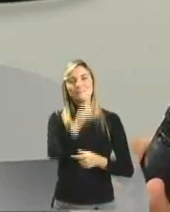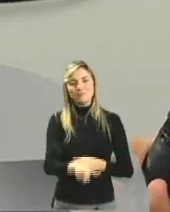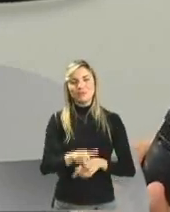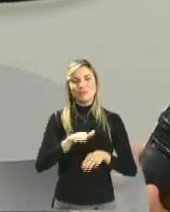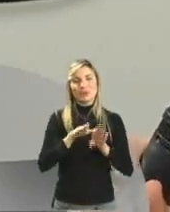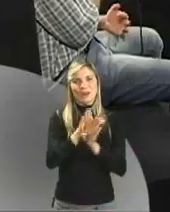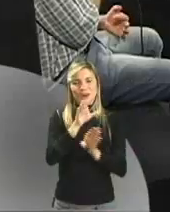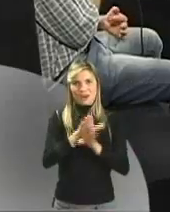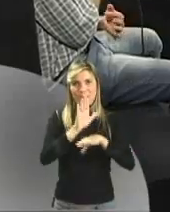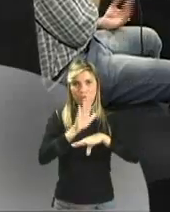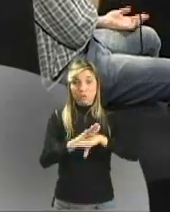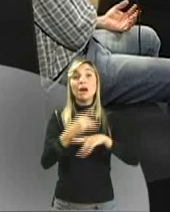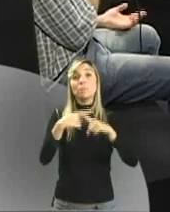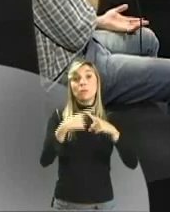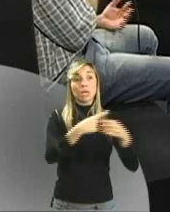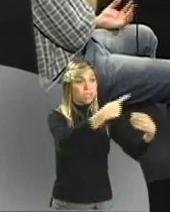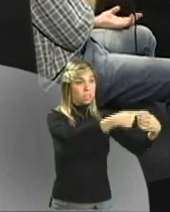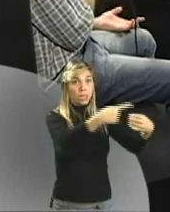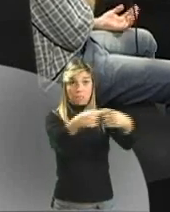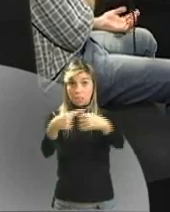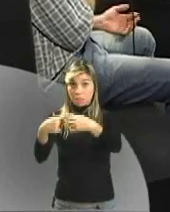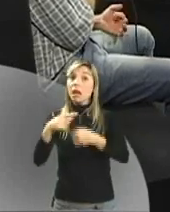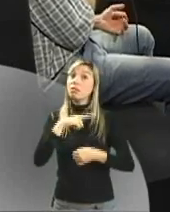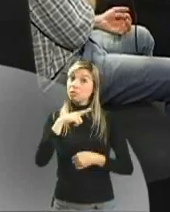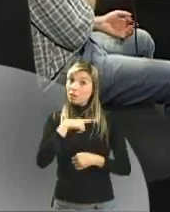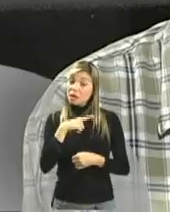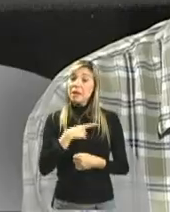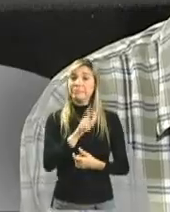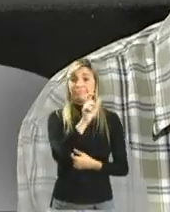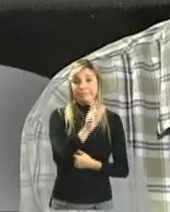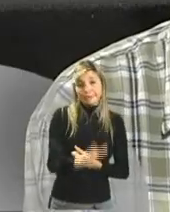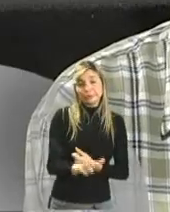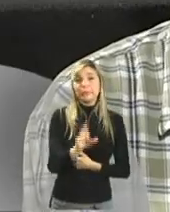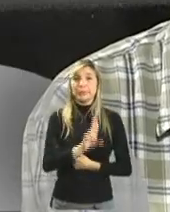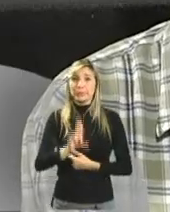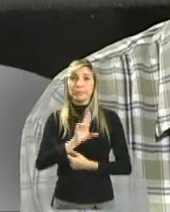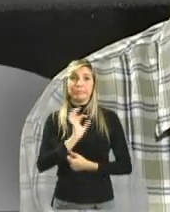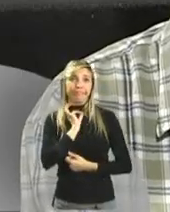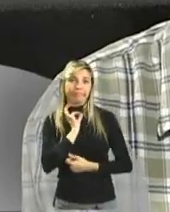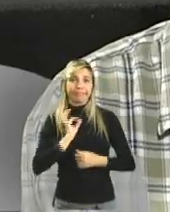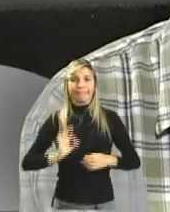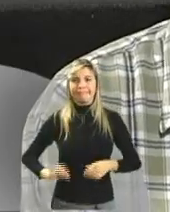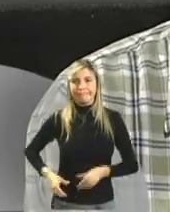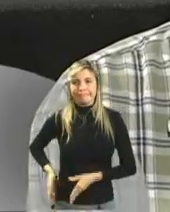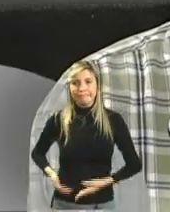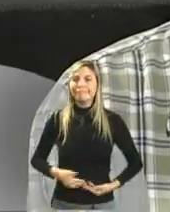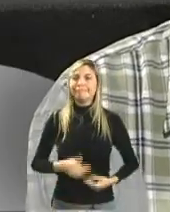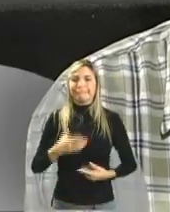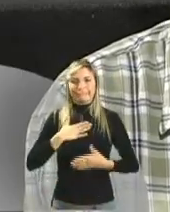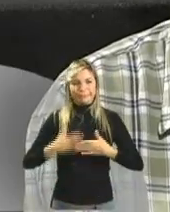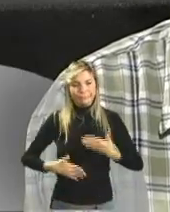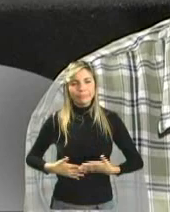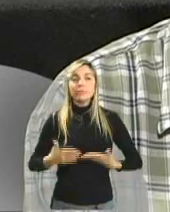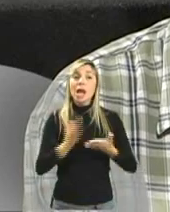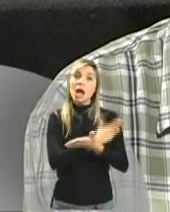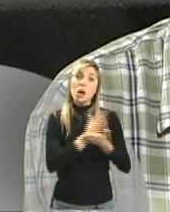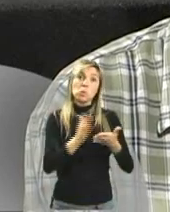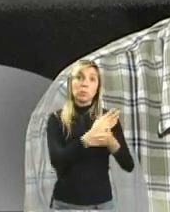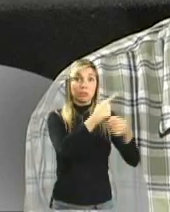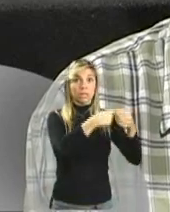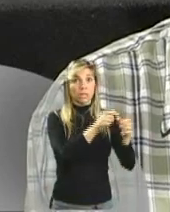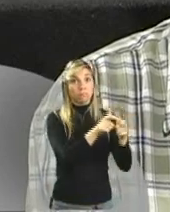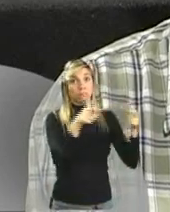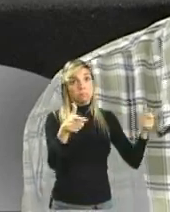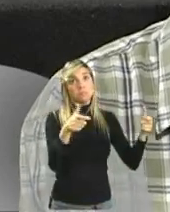atenção ao ostomizado. Porque todos os municípios têm, né, um paciente, um ou outro ostomizado, alguns municípios mais, outros